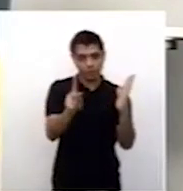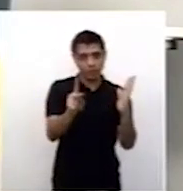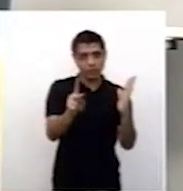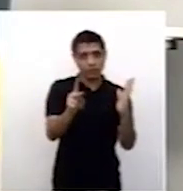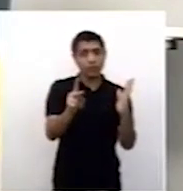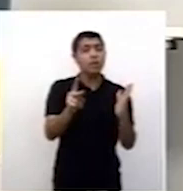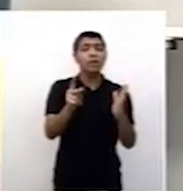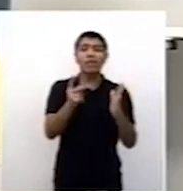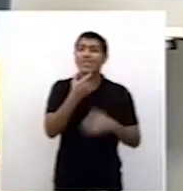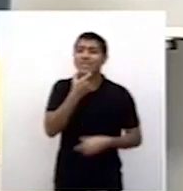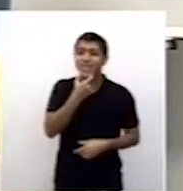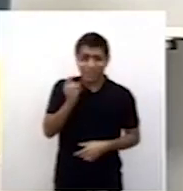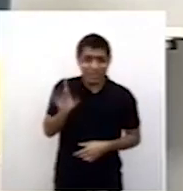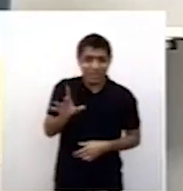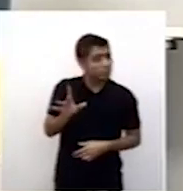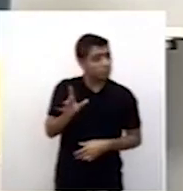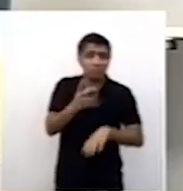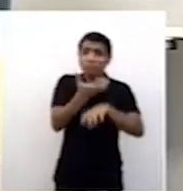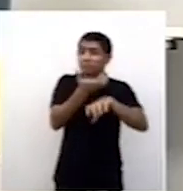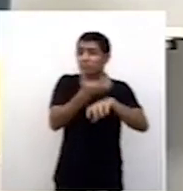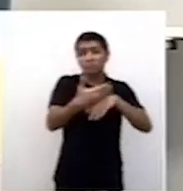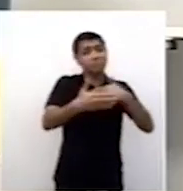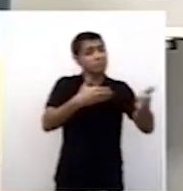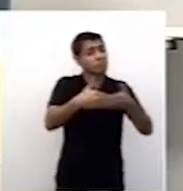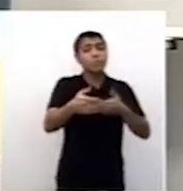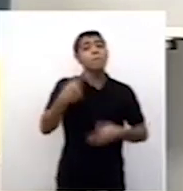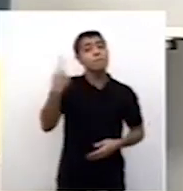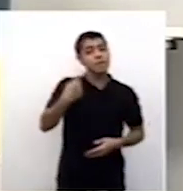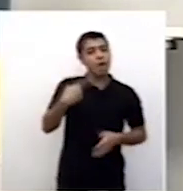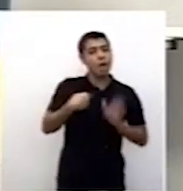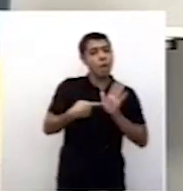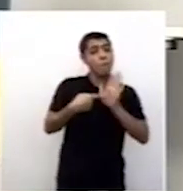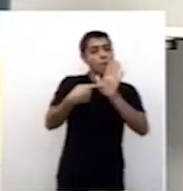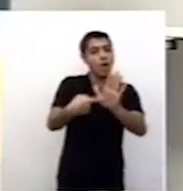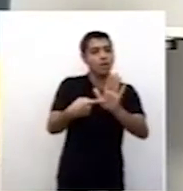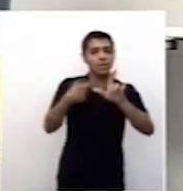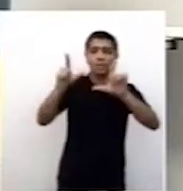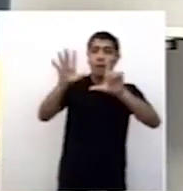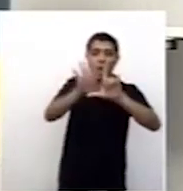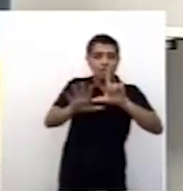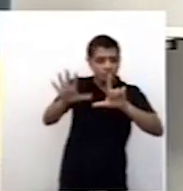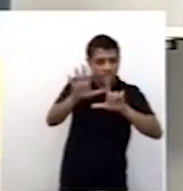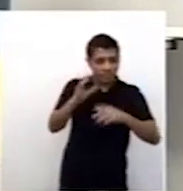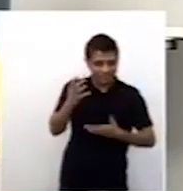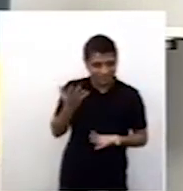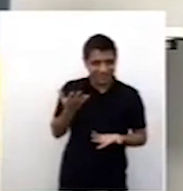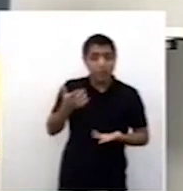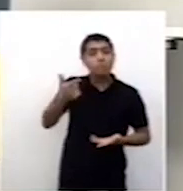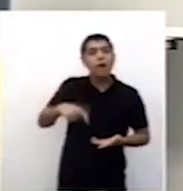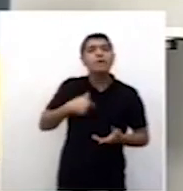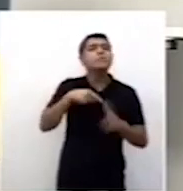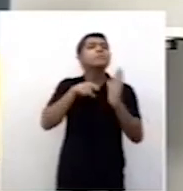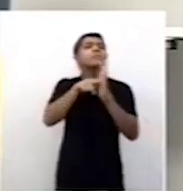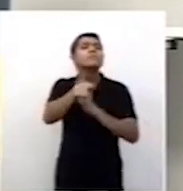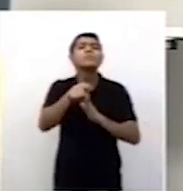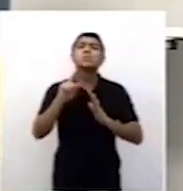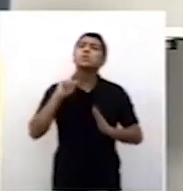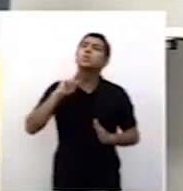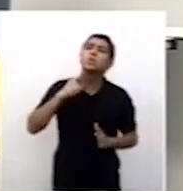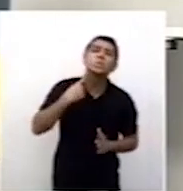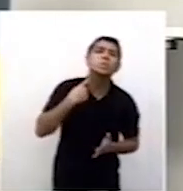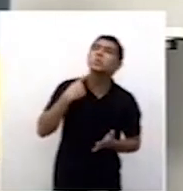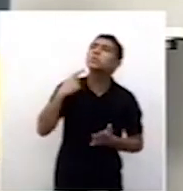de mundo de vocês sobre o que é poluição. Então, vocês falaram que existe a poluição do ar, a poluição da água e do meio